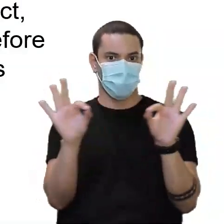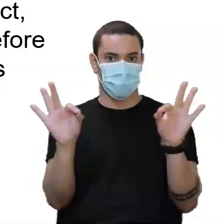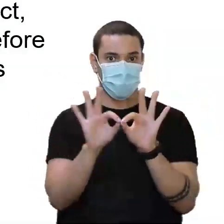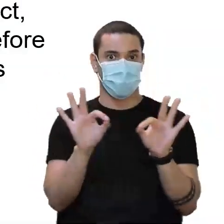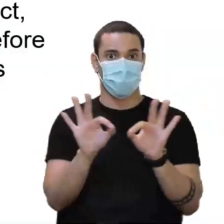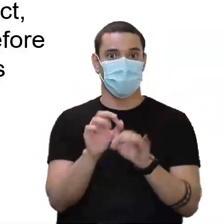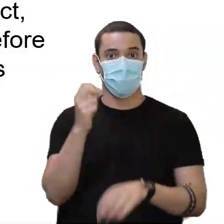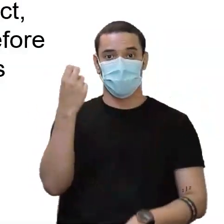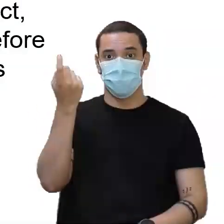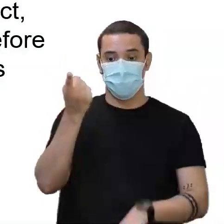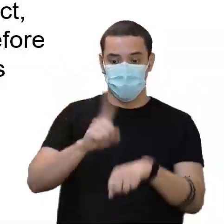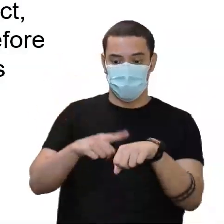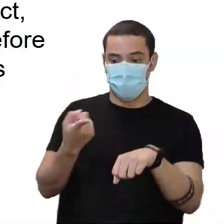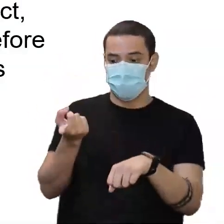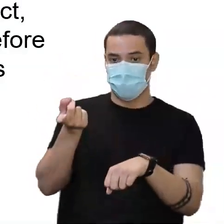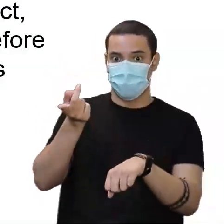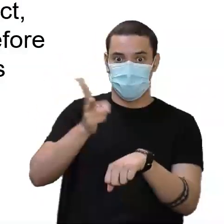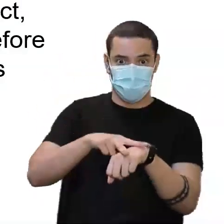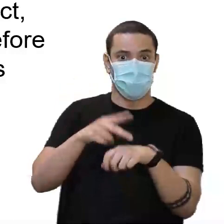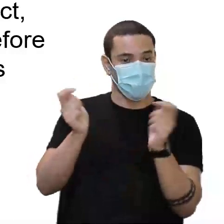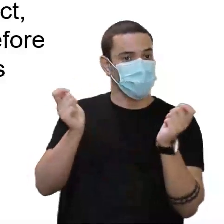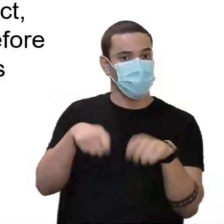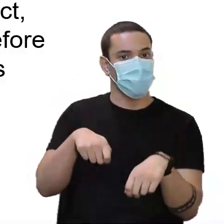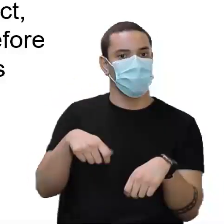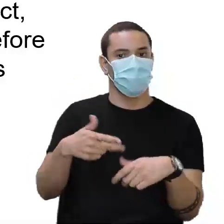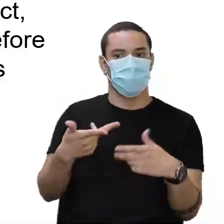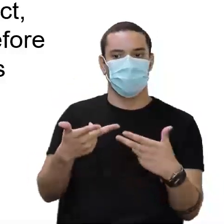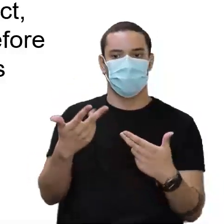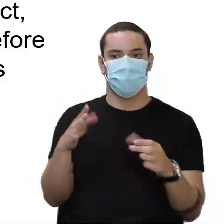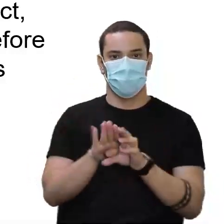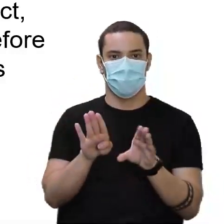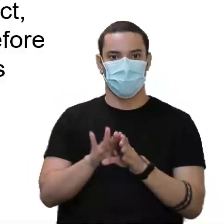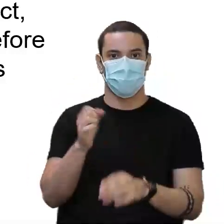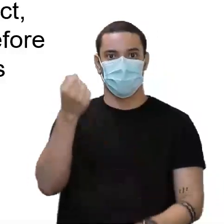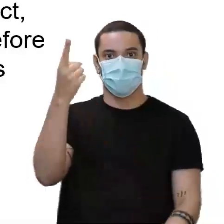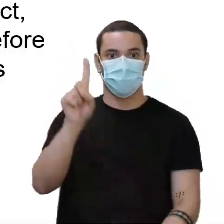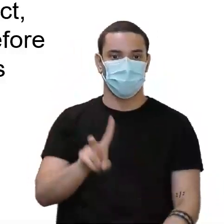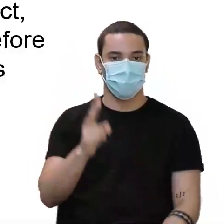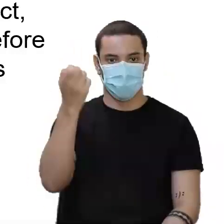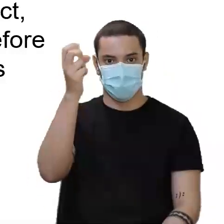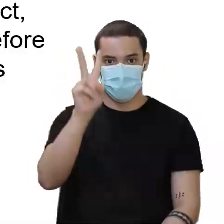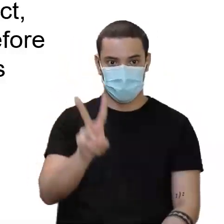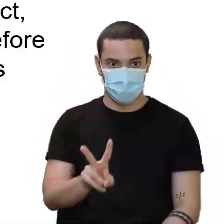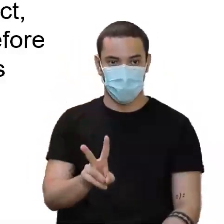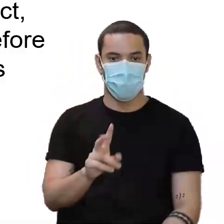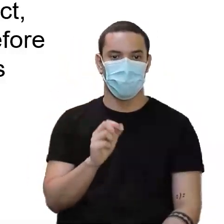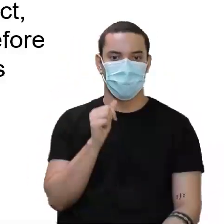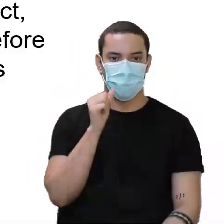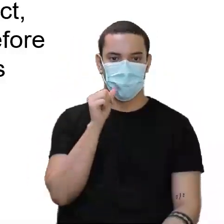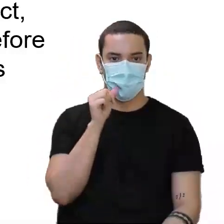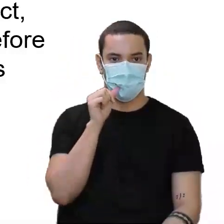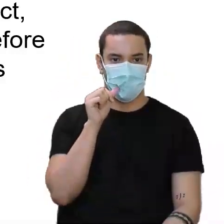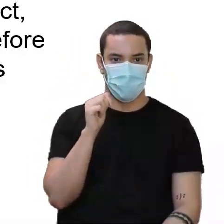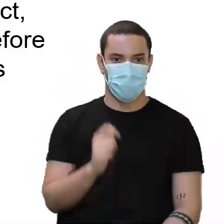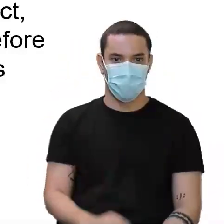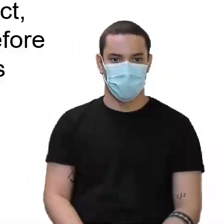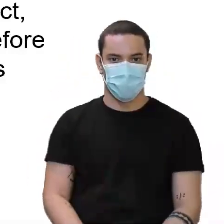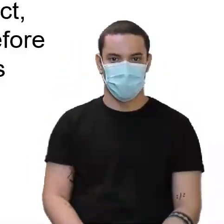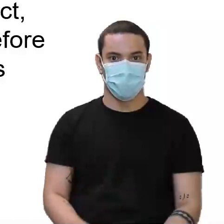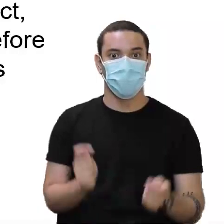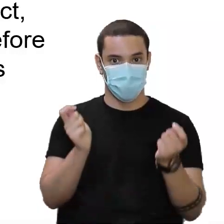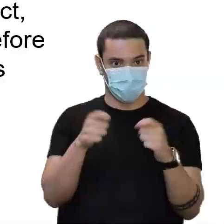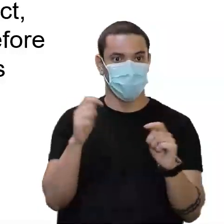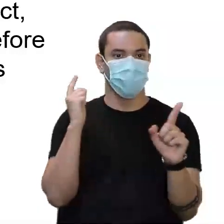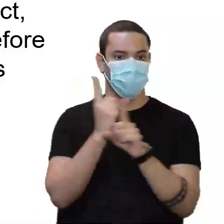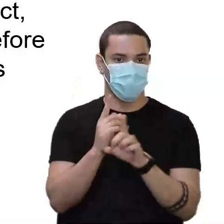2 vezes, tá? 2 vezes você pode encontrar o had, ou seja, they had, tá? Você pode encontrar